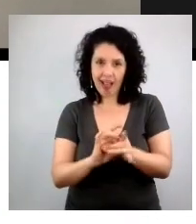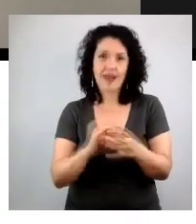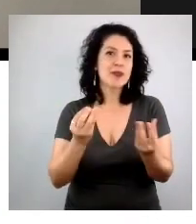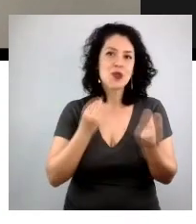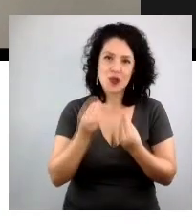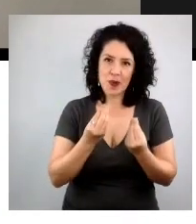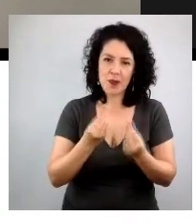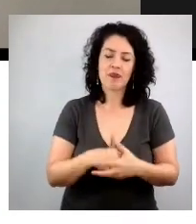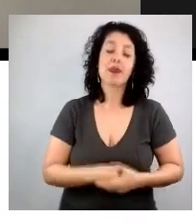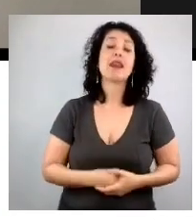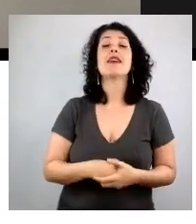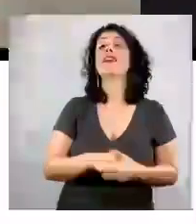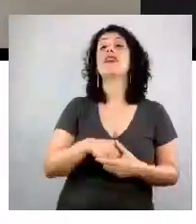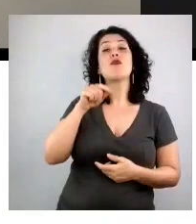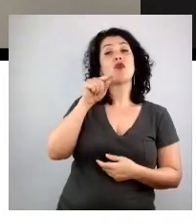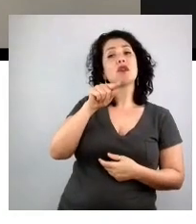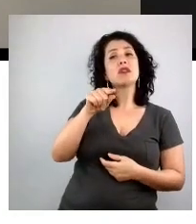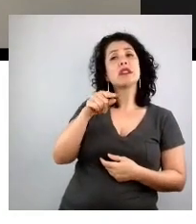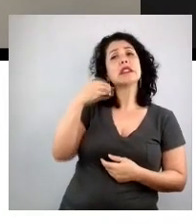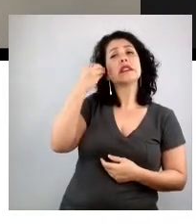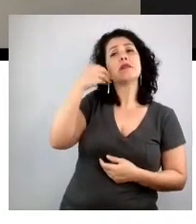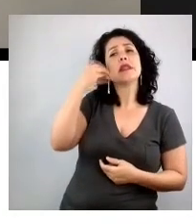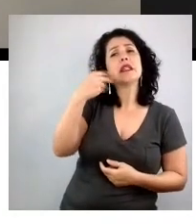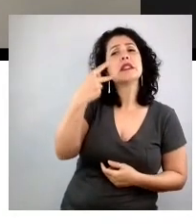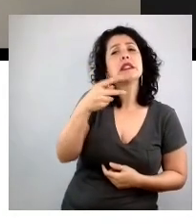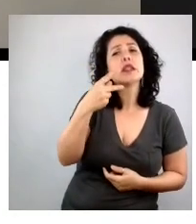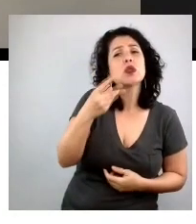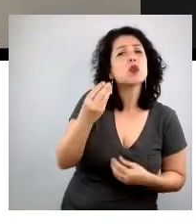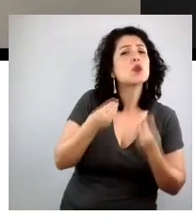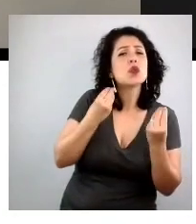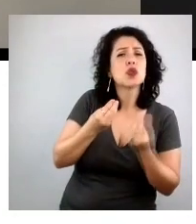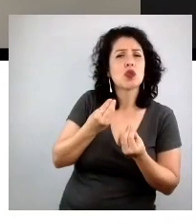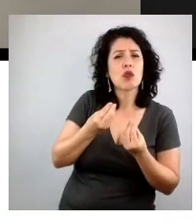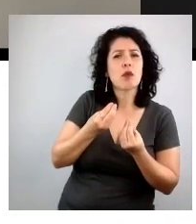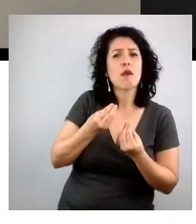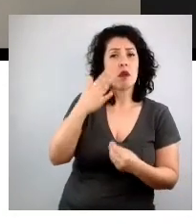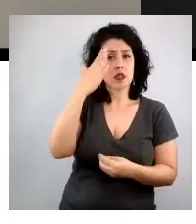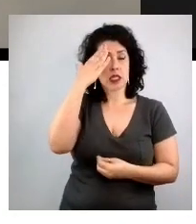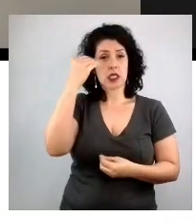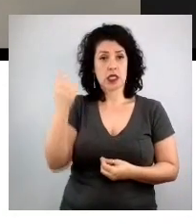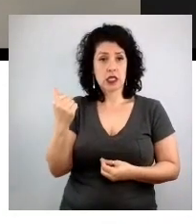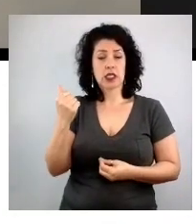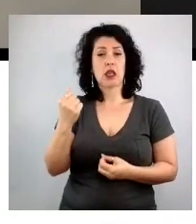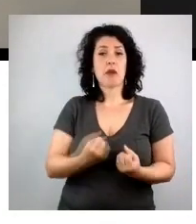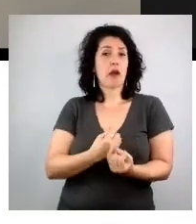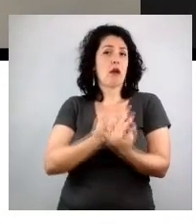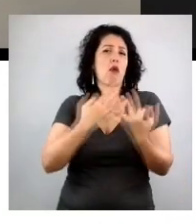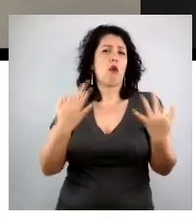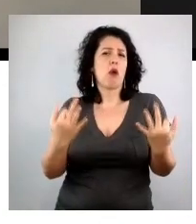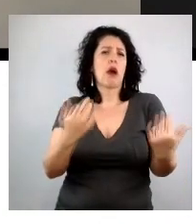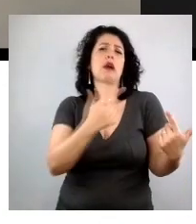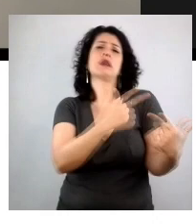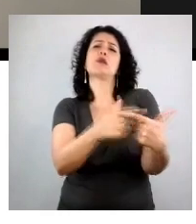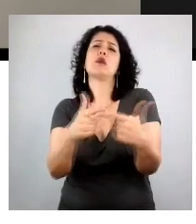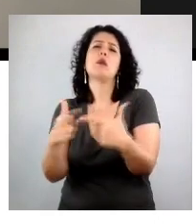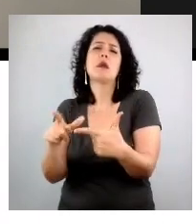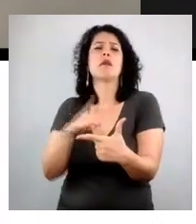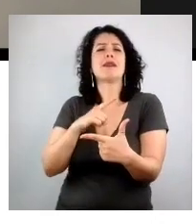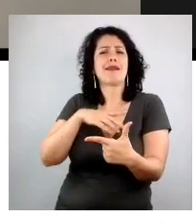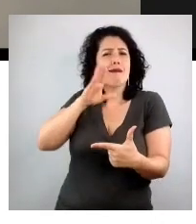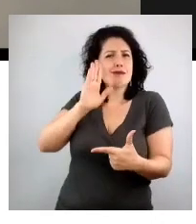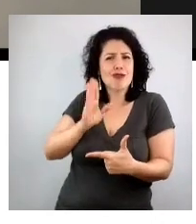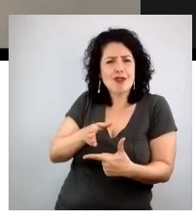teu lugar também de dentro, né? Sabendo quais são as dificuldades, sendo